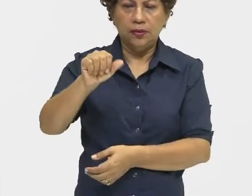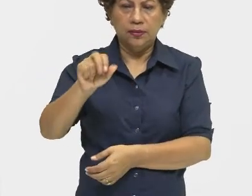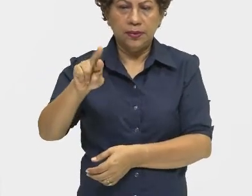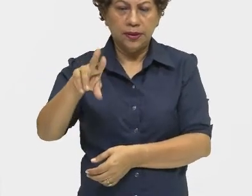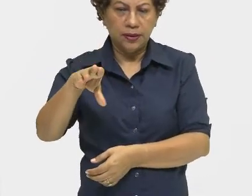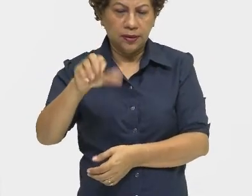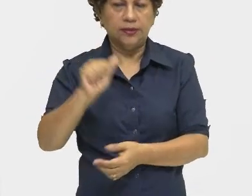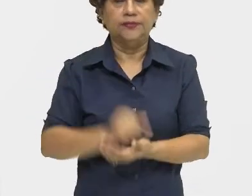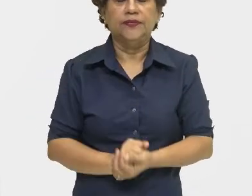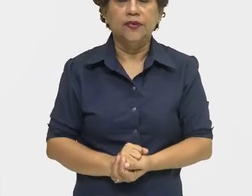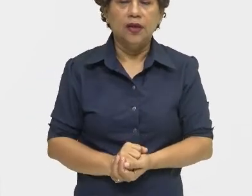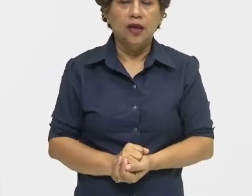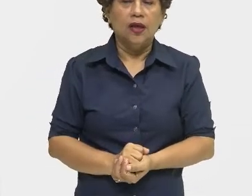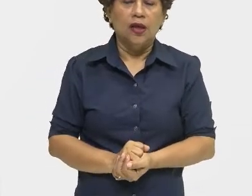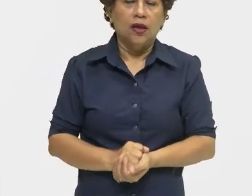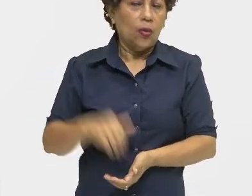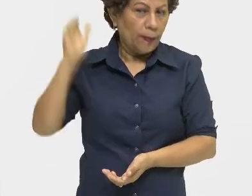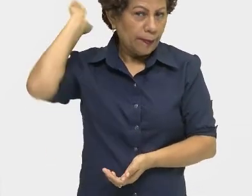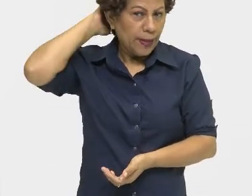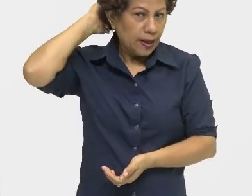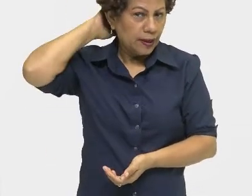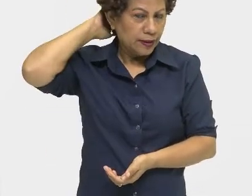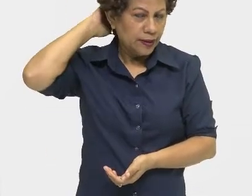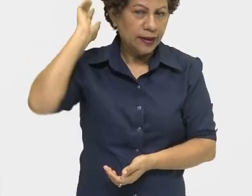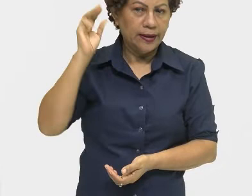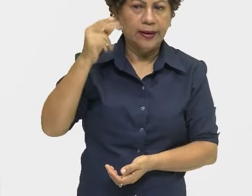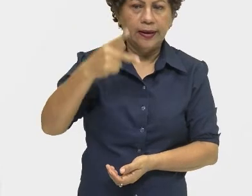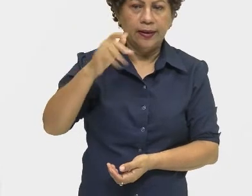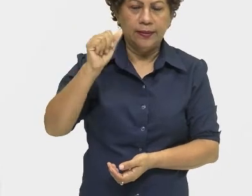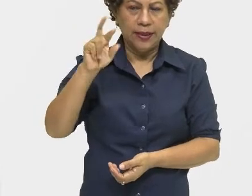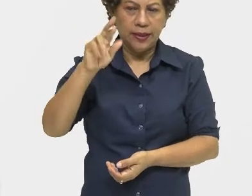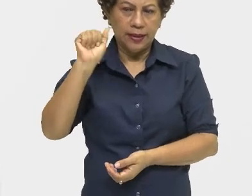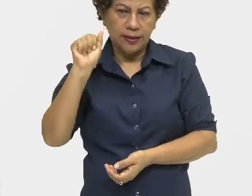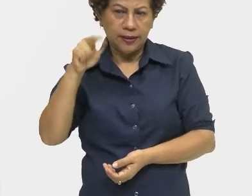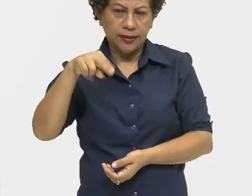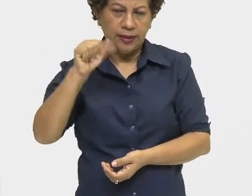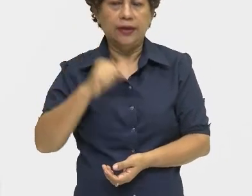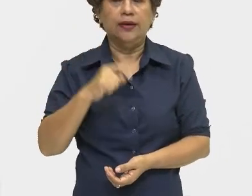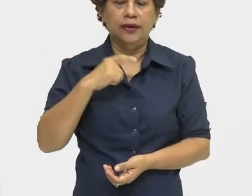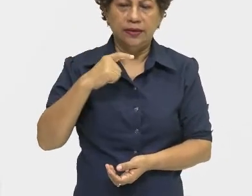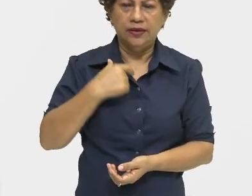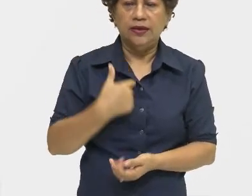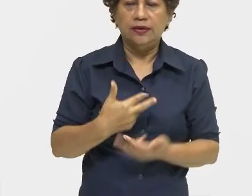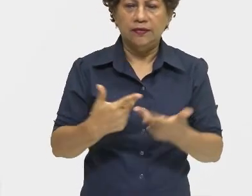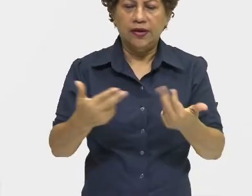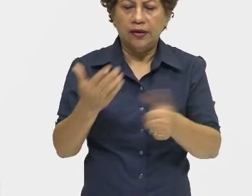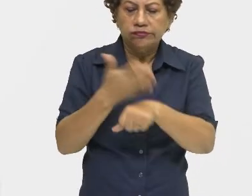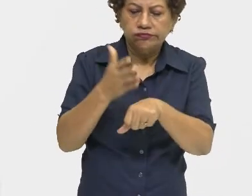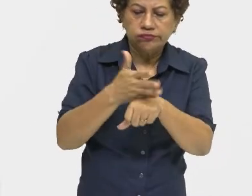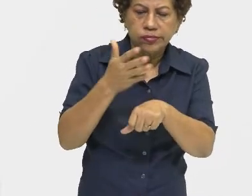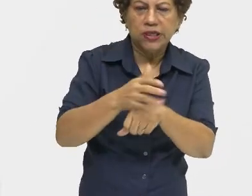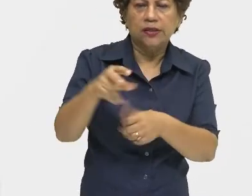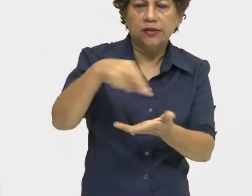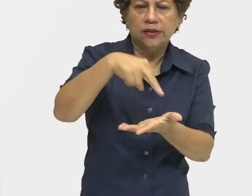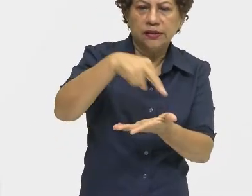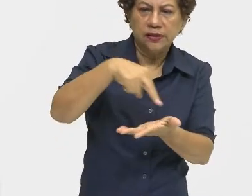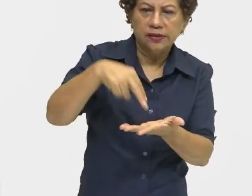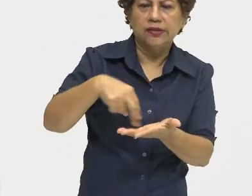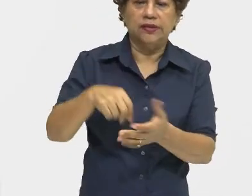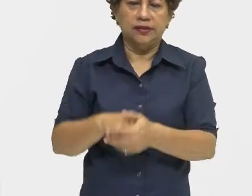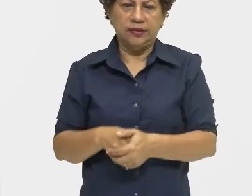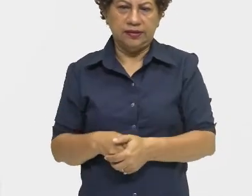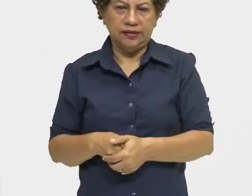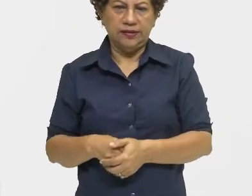No Paraná, os dançarinos executam variadas coreografias. Tem anu,